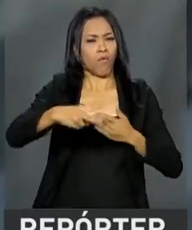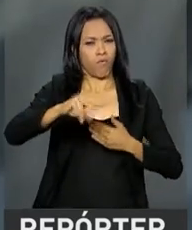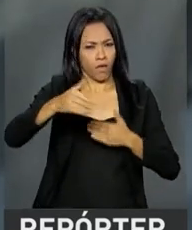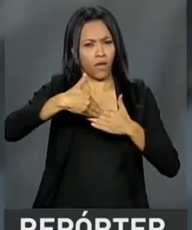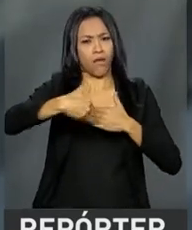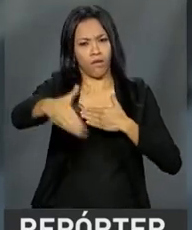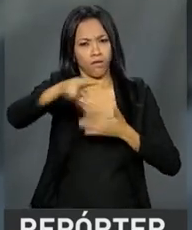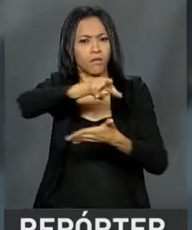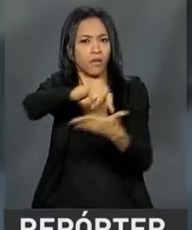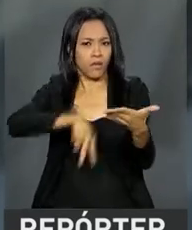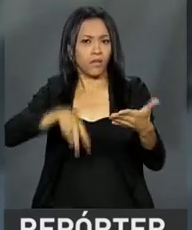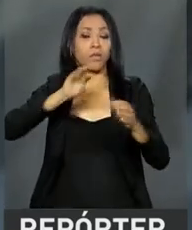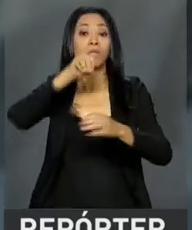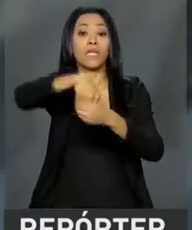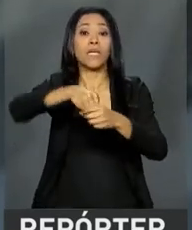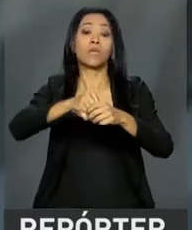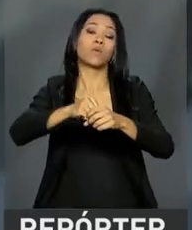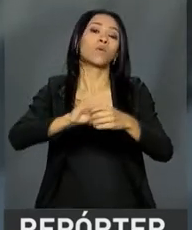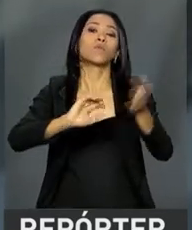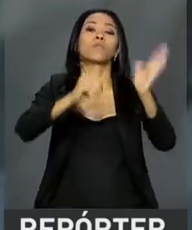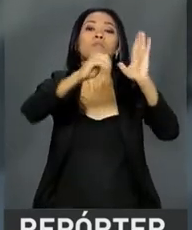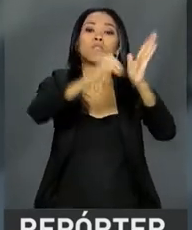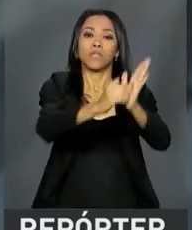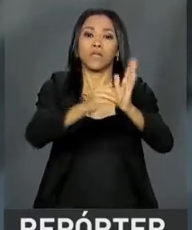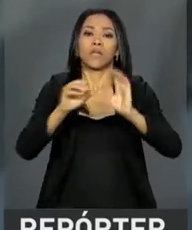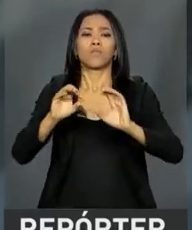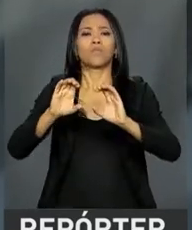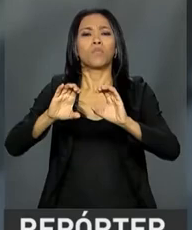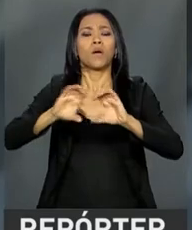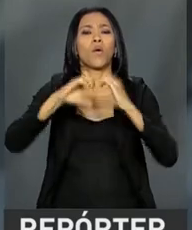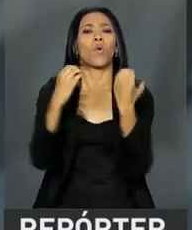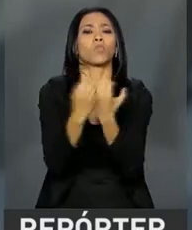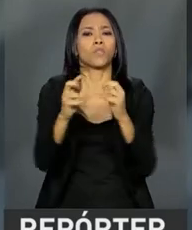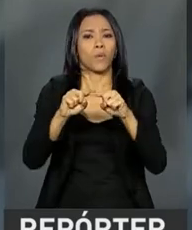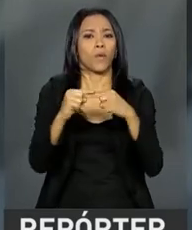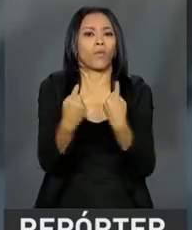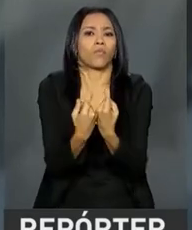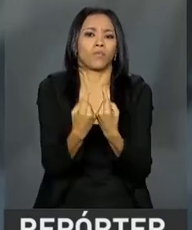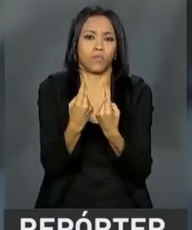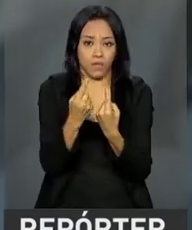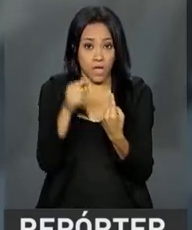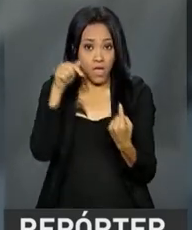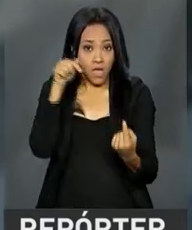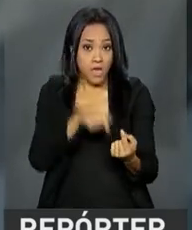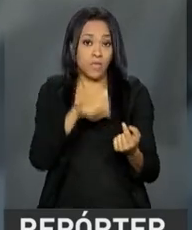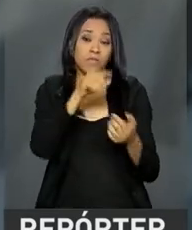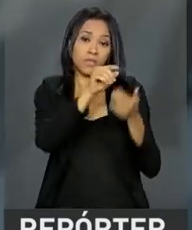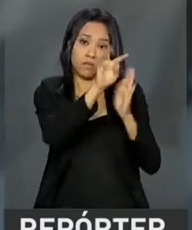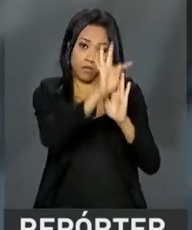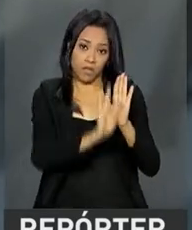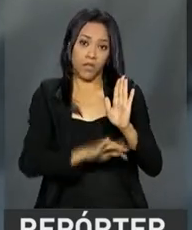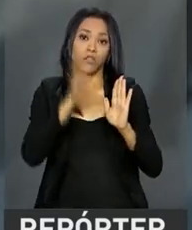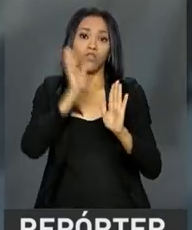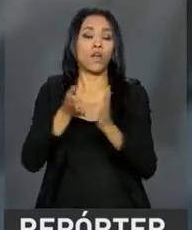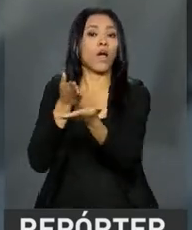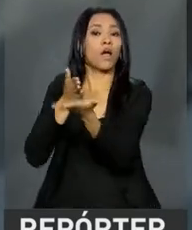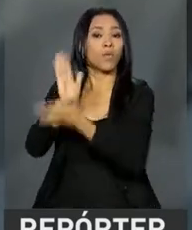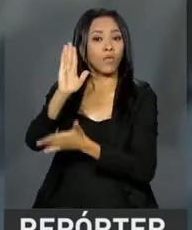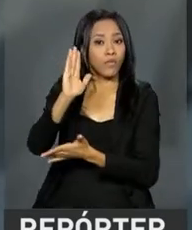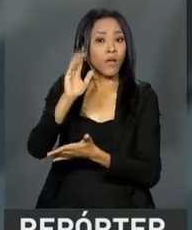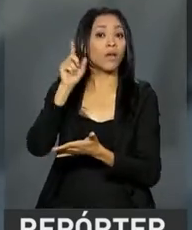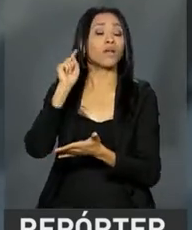do senado federal numa sessão está marcada para as 10 horas da manhã esse texto ele já foi aprovado na comissão de assuntos